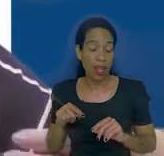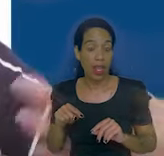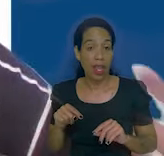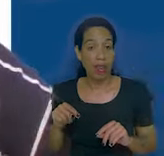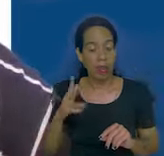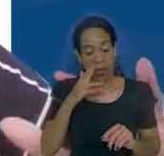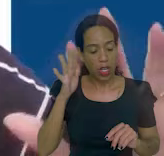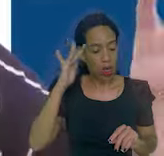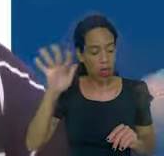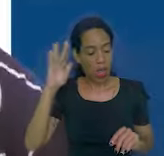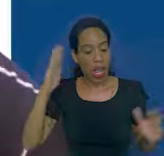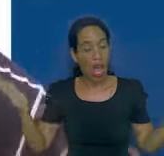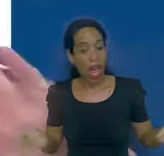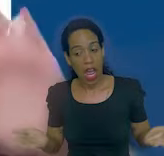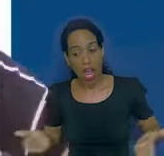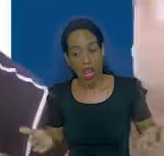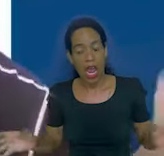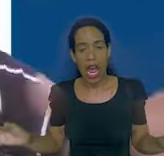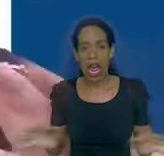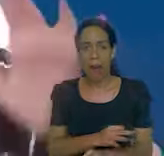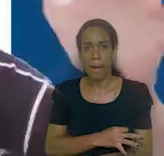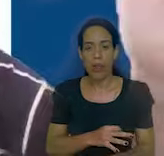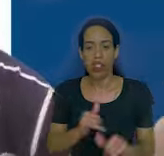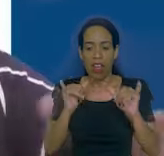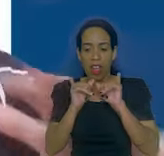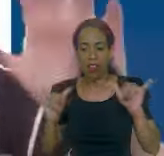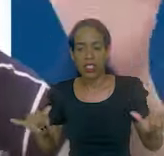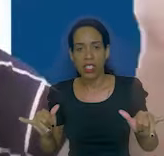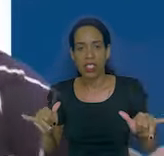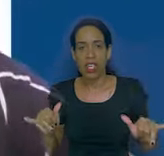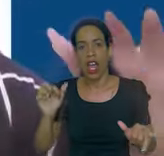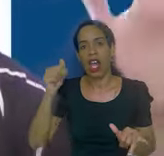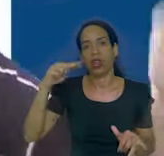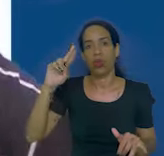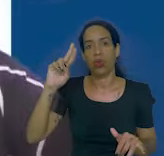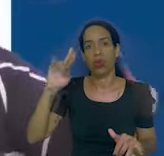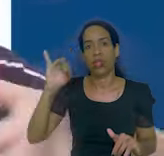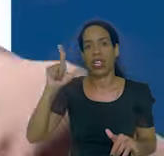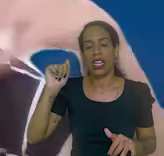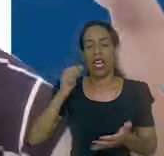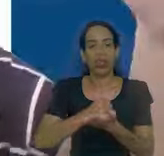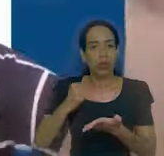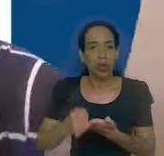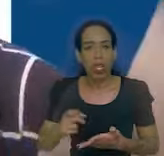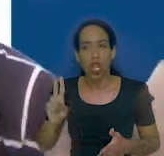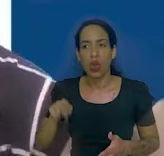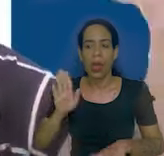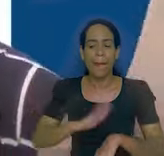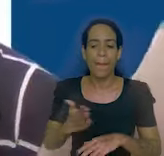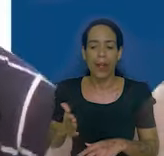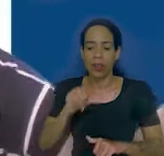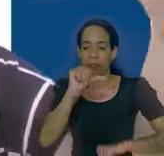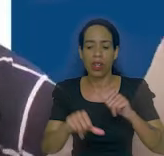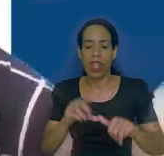uma ilusão, falar agora acabou a questão de se declarar a nulidade do vínculo com o prestador e nunca mais